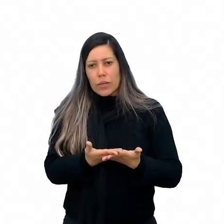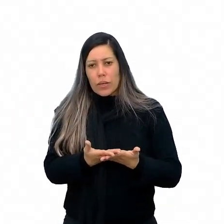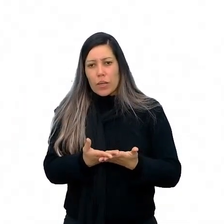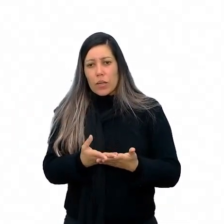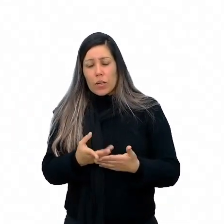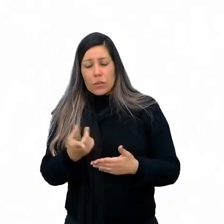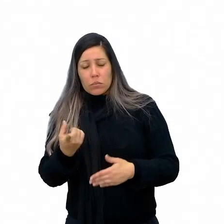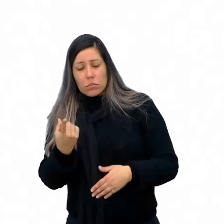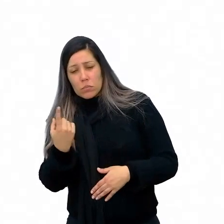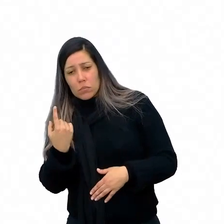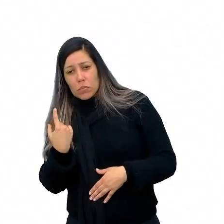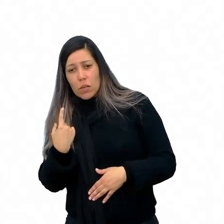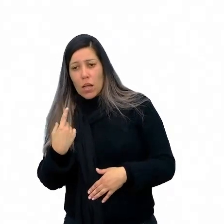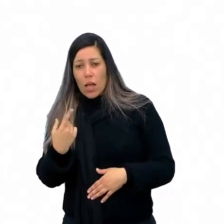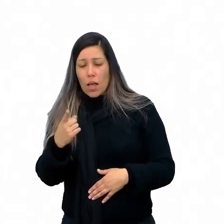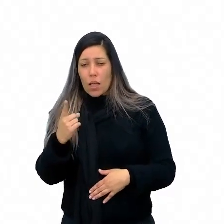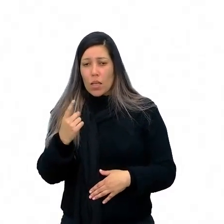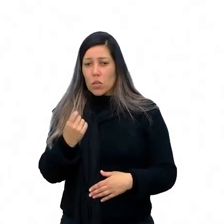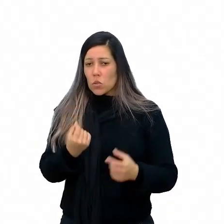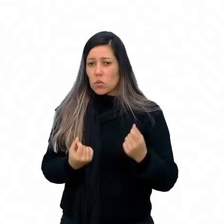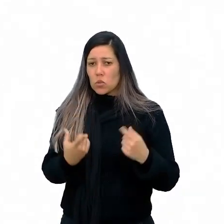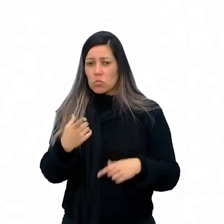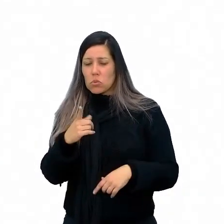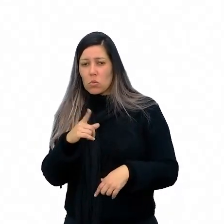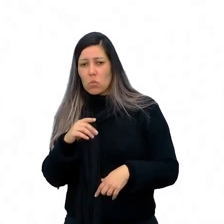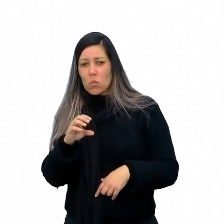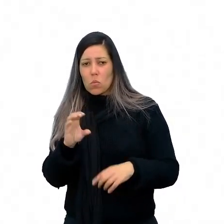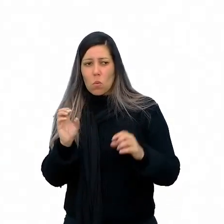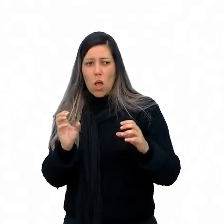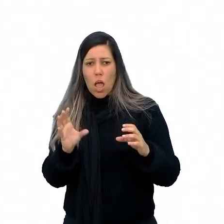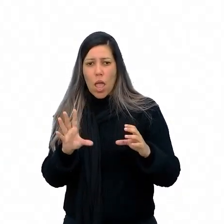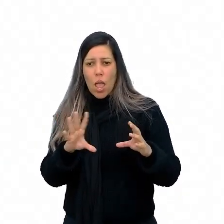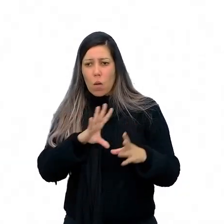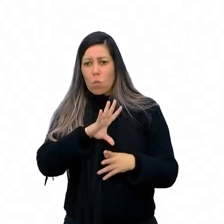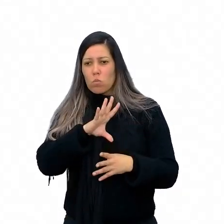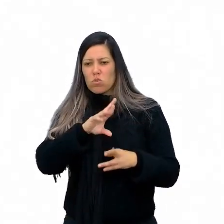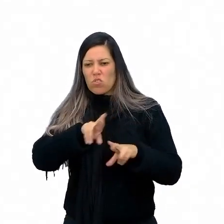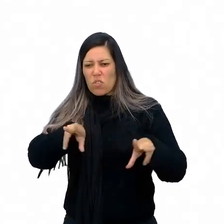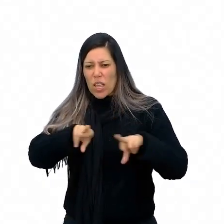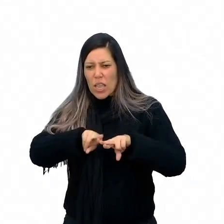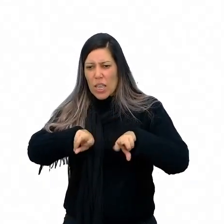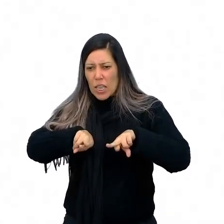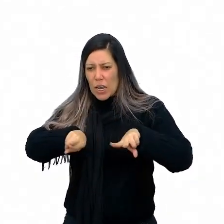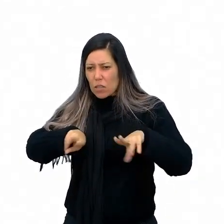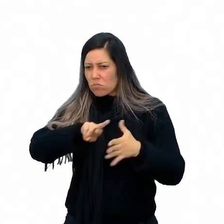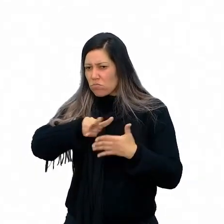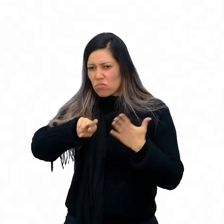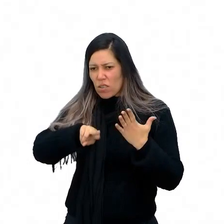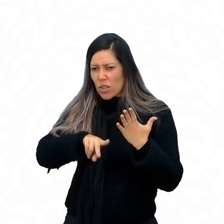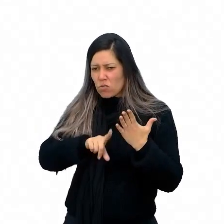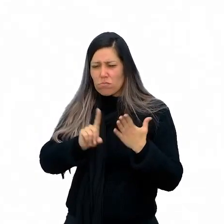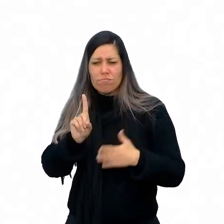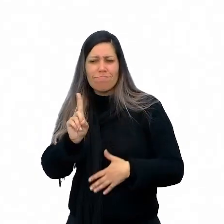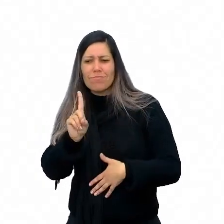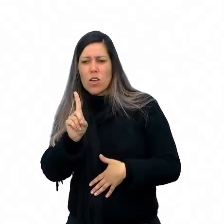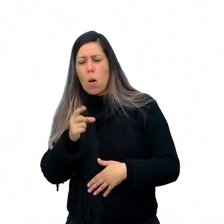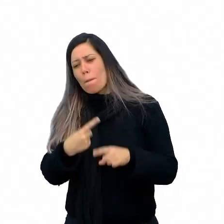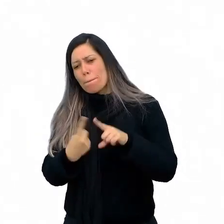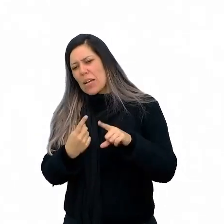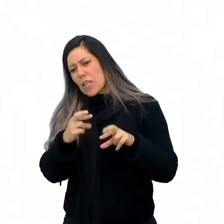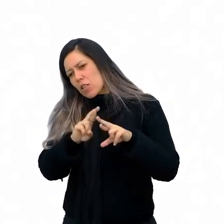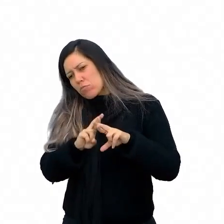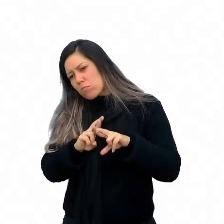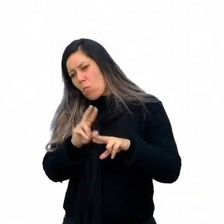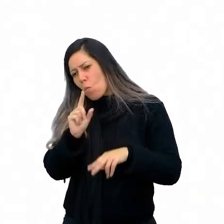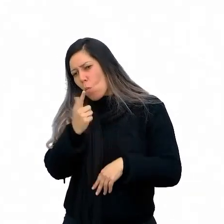Não digo que são assim completamente divergentes. Não, não é isso. Mas é um outro olhar, é um outro